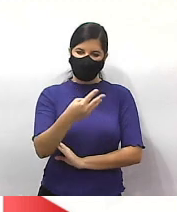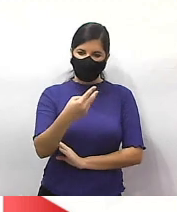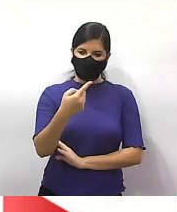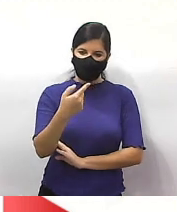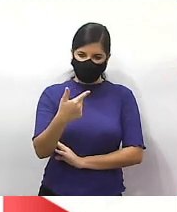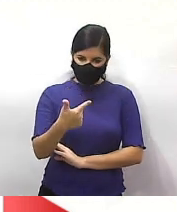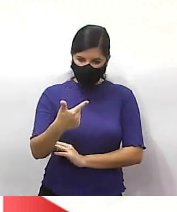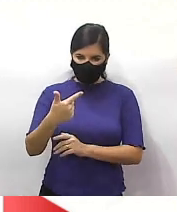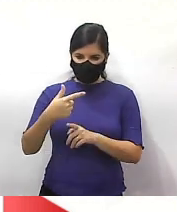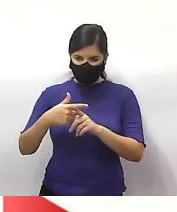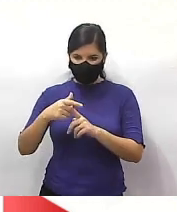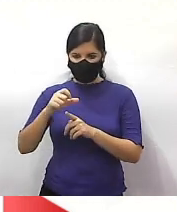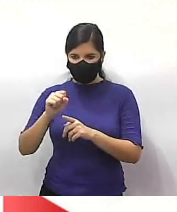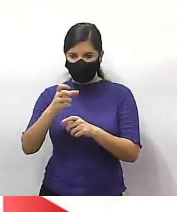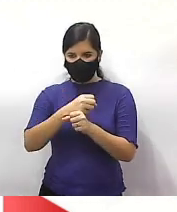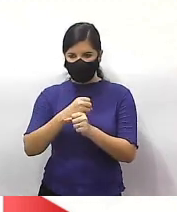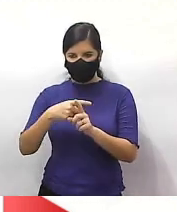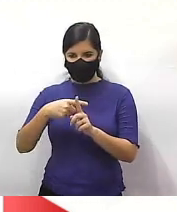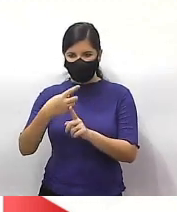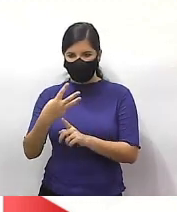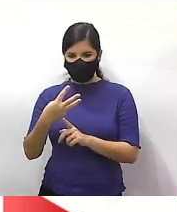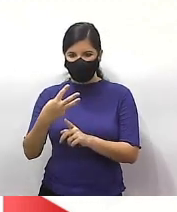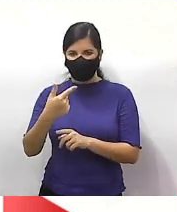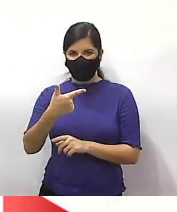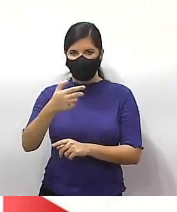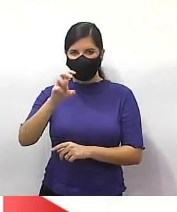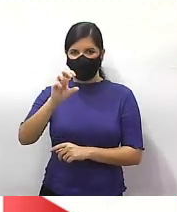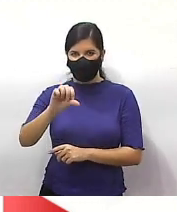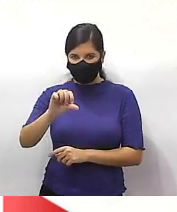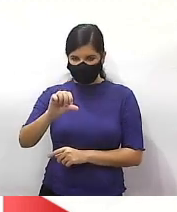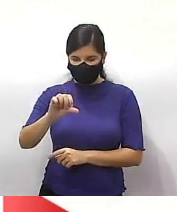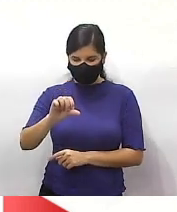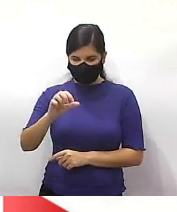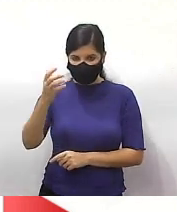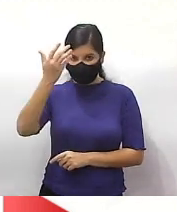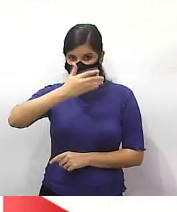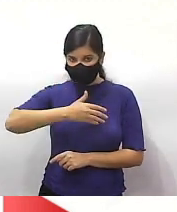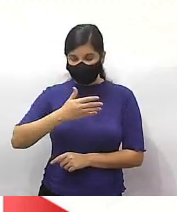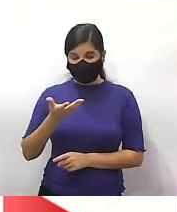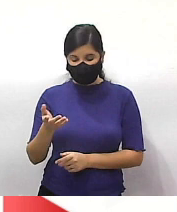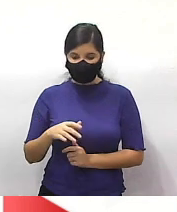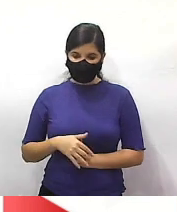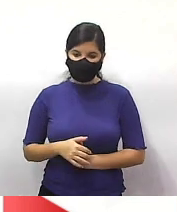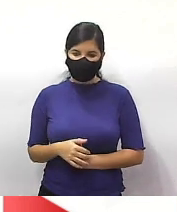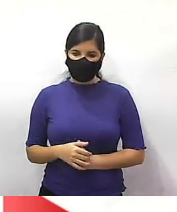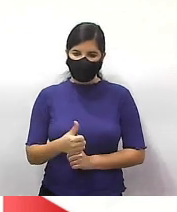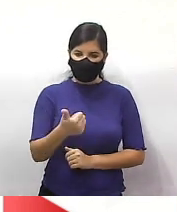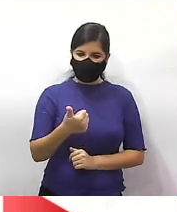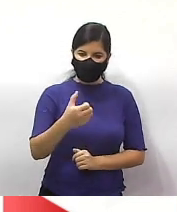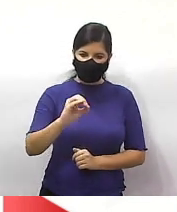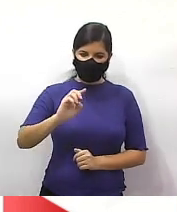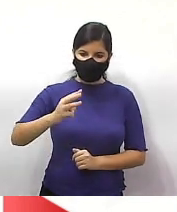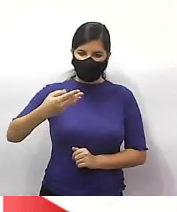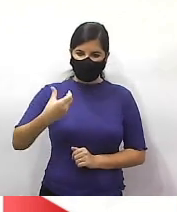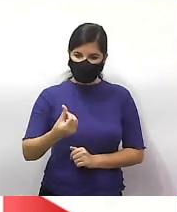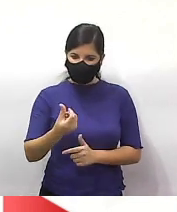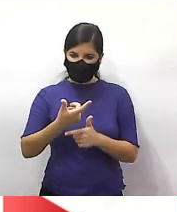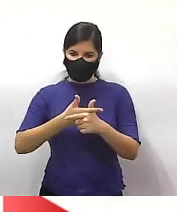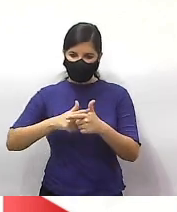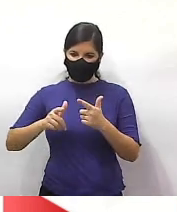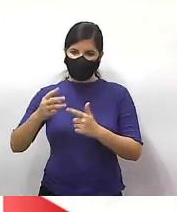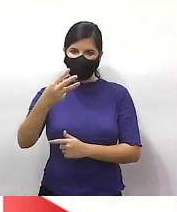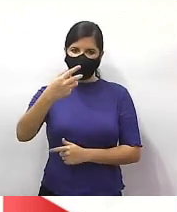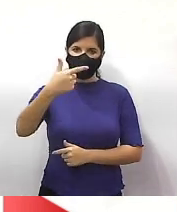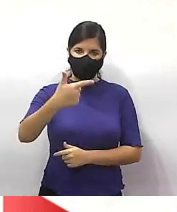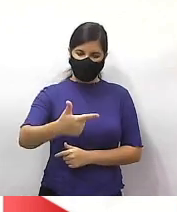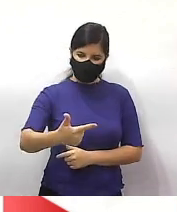vezes 8 mais 3 vai dar 259, confere comigo daqui a pouco, tá bom? 1036 dividido